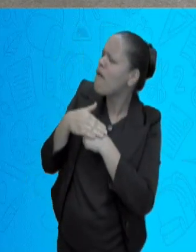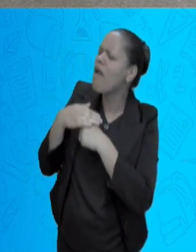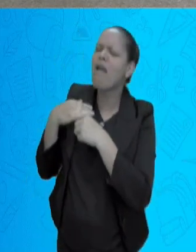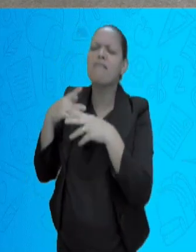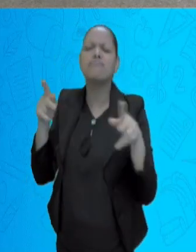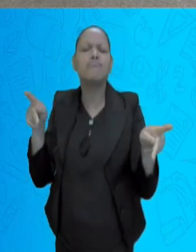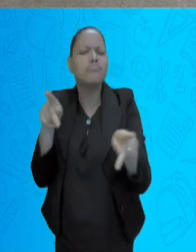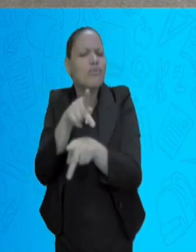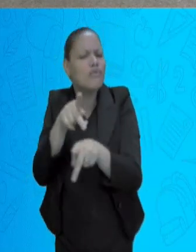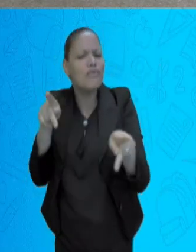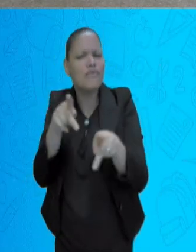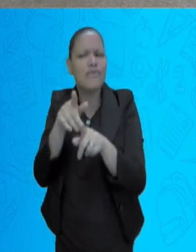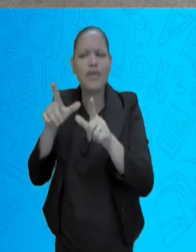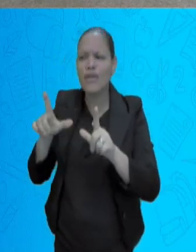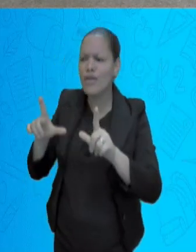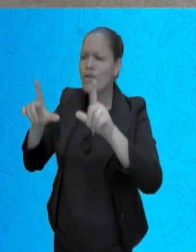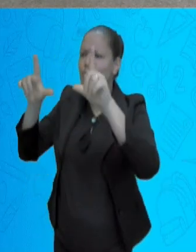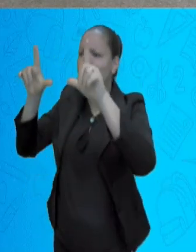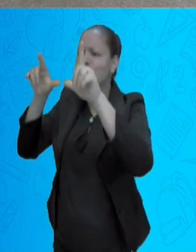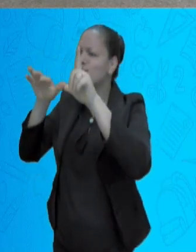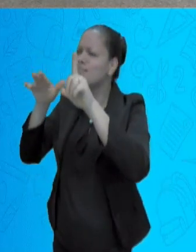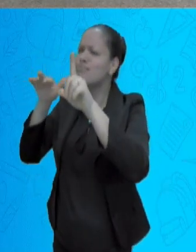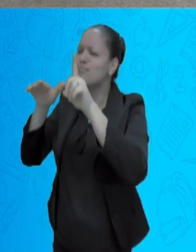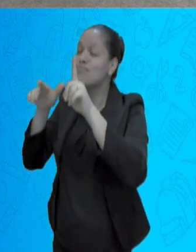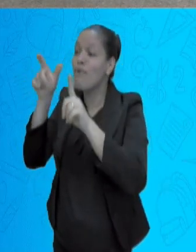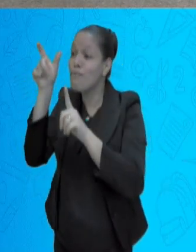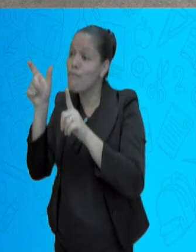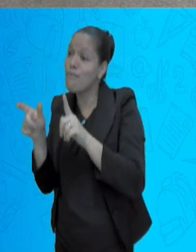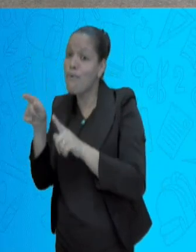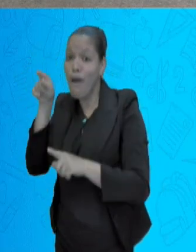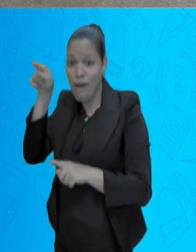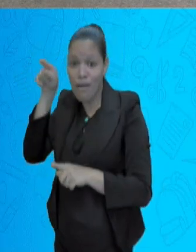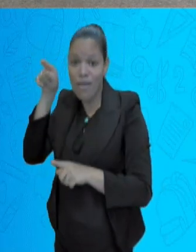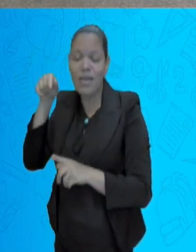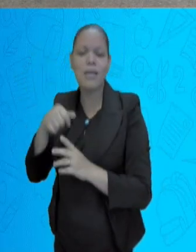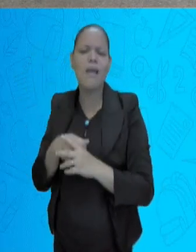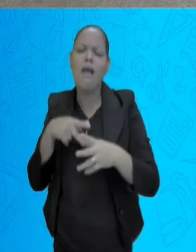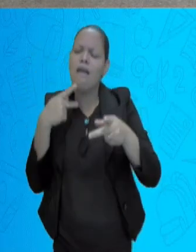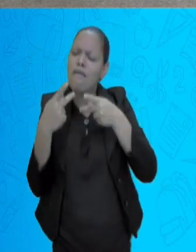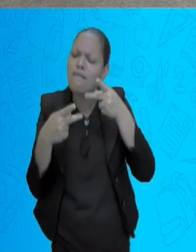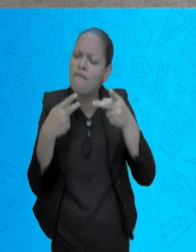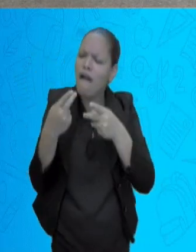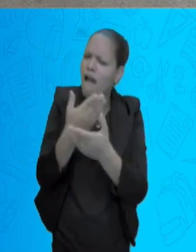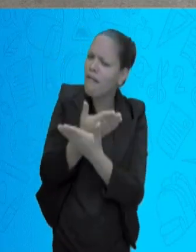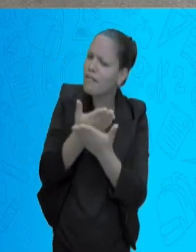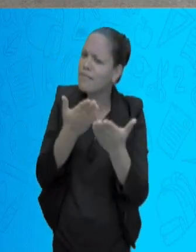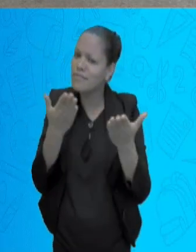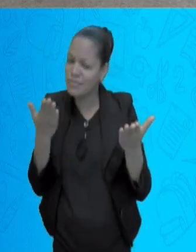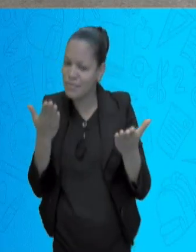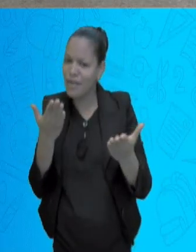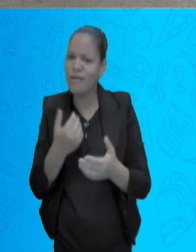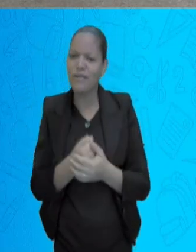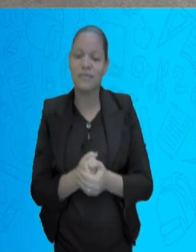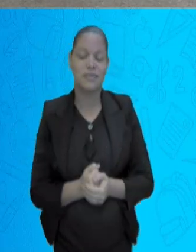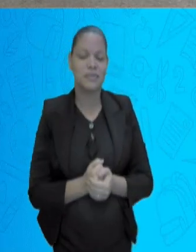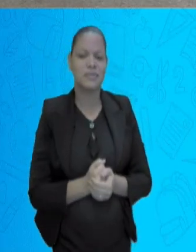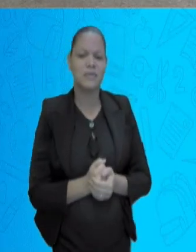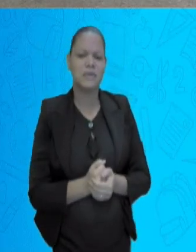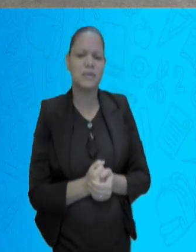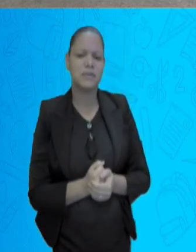SMED GV, através do fórum também. Clique aqui e fale com seu professor de língua